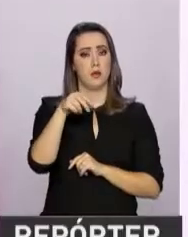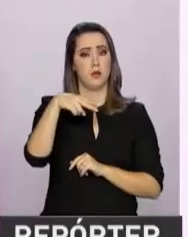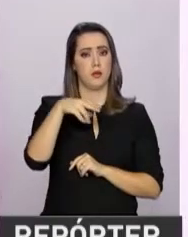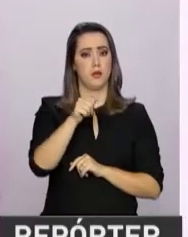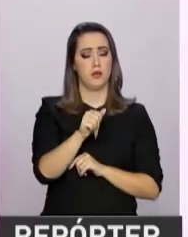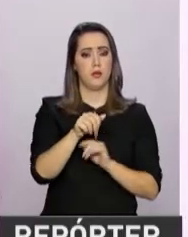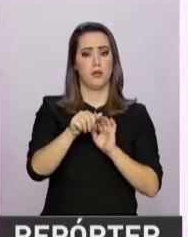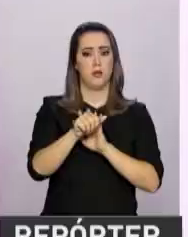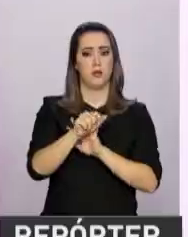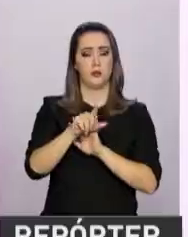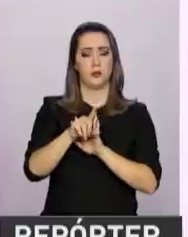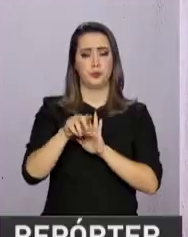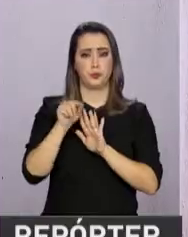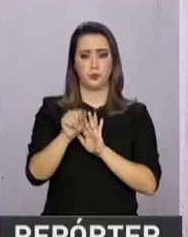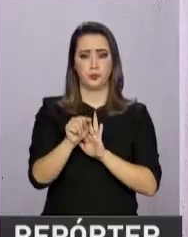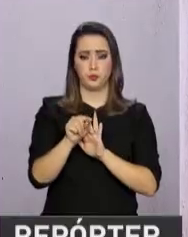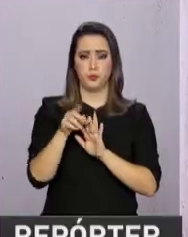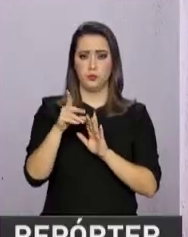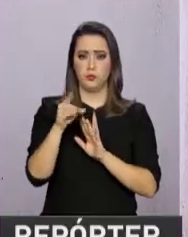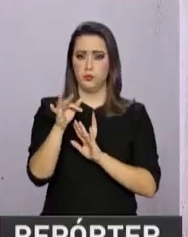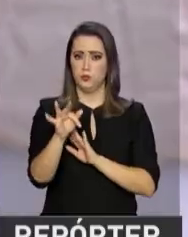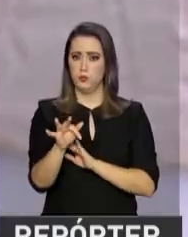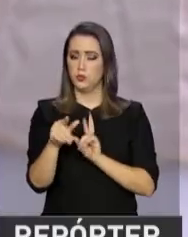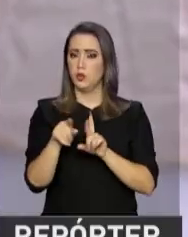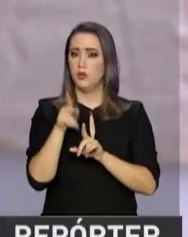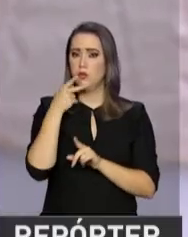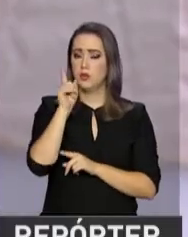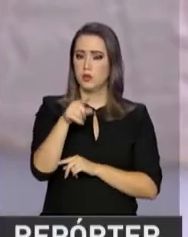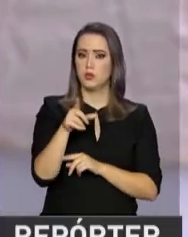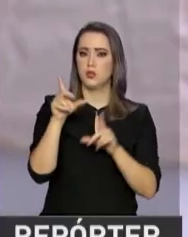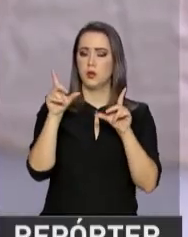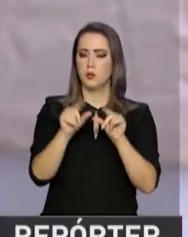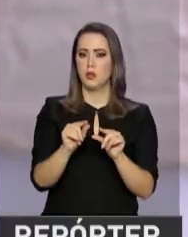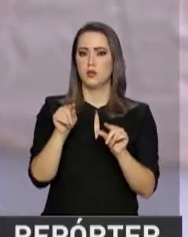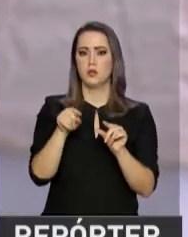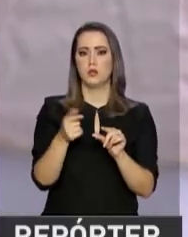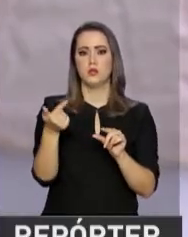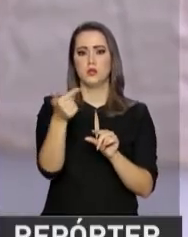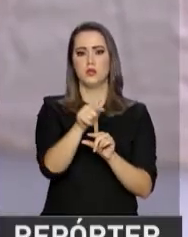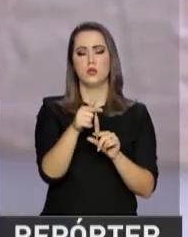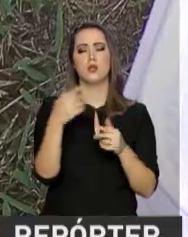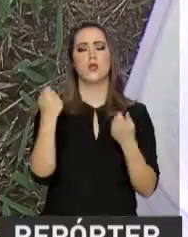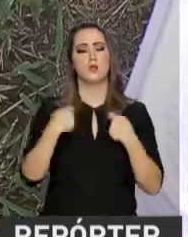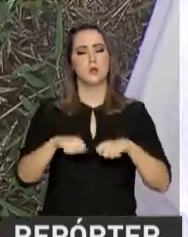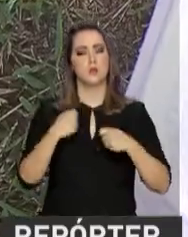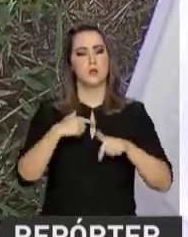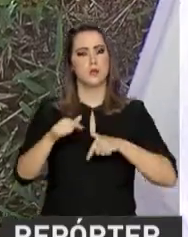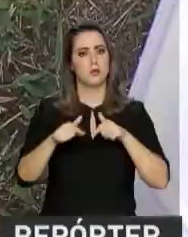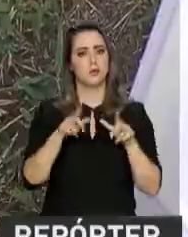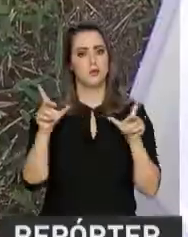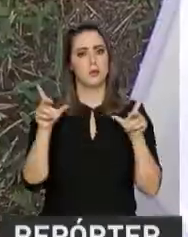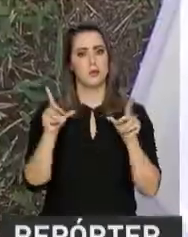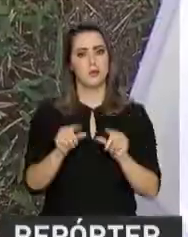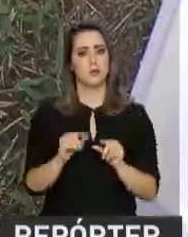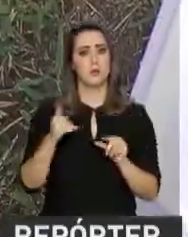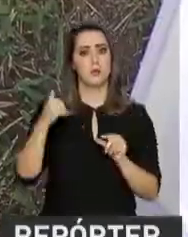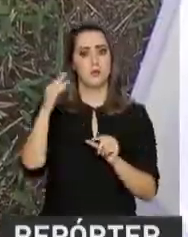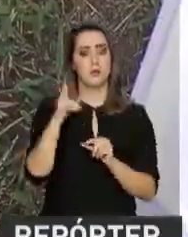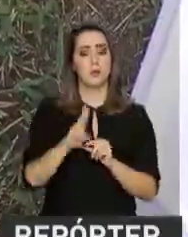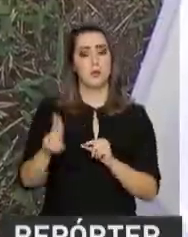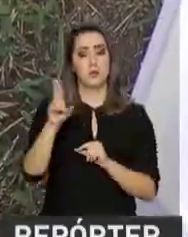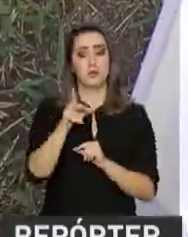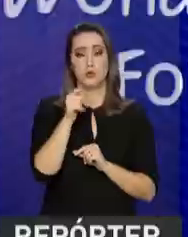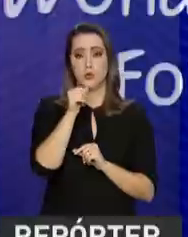e saneamento básico do distrito federal já pensa em adotar novas medidas para reduzir ainda mais o consumo